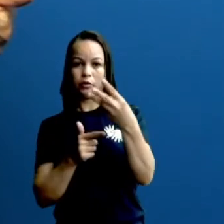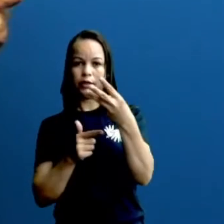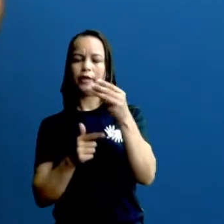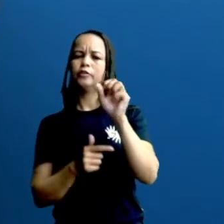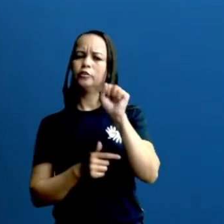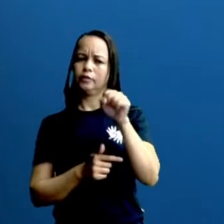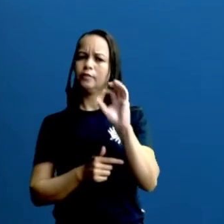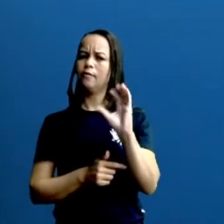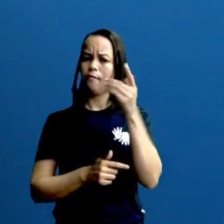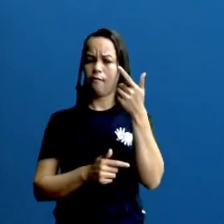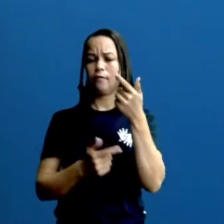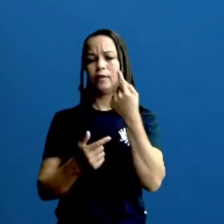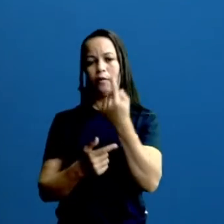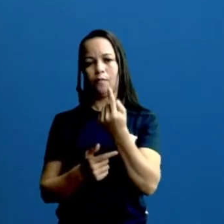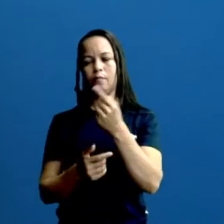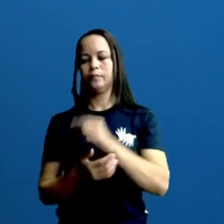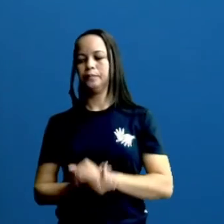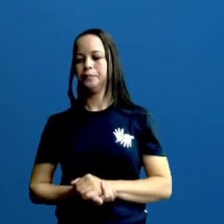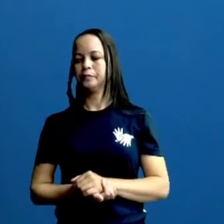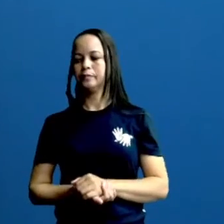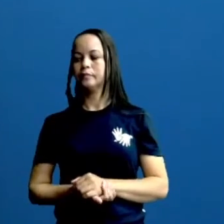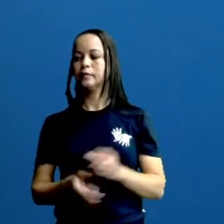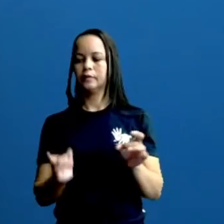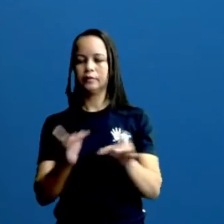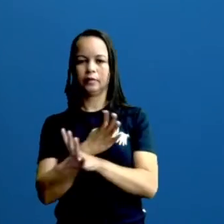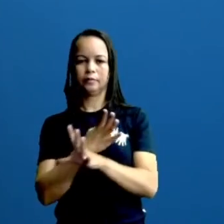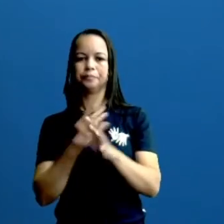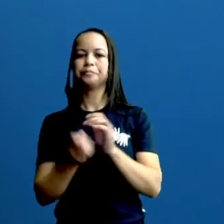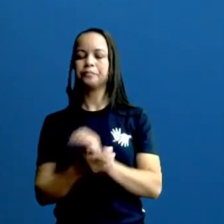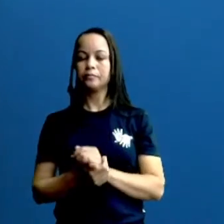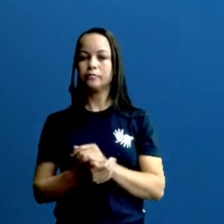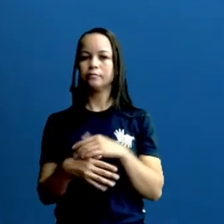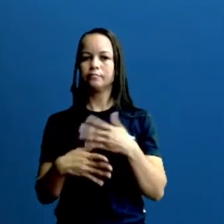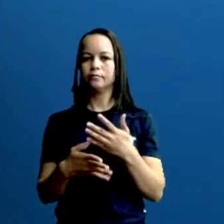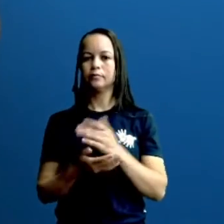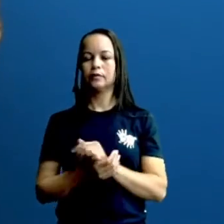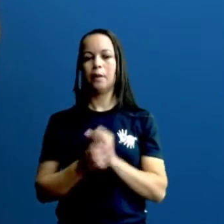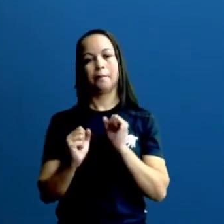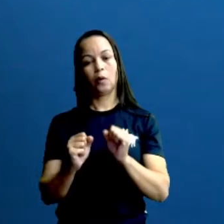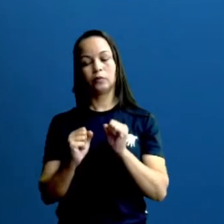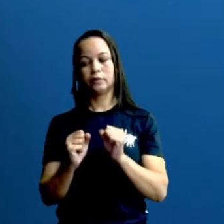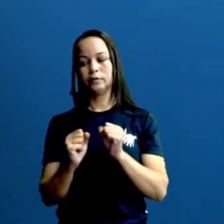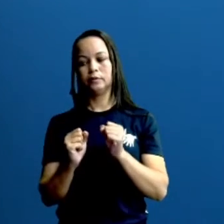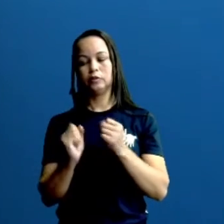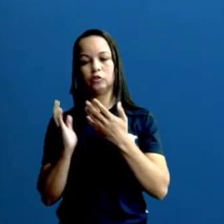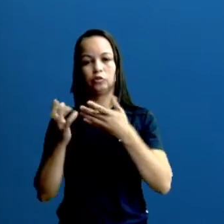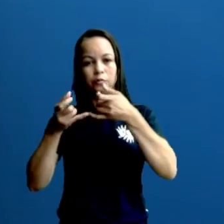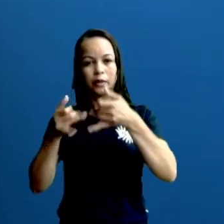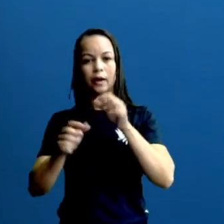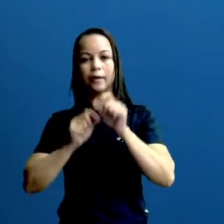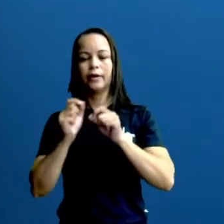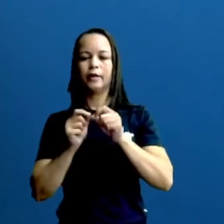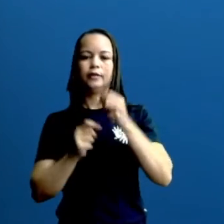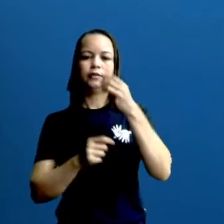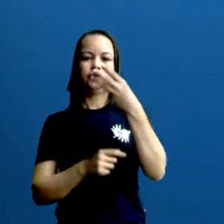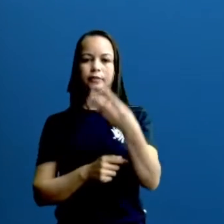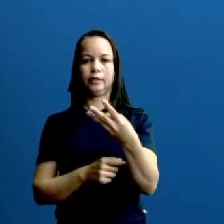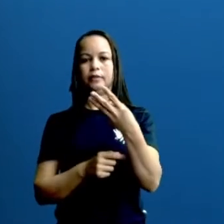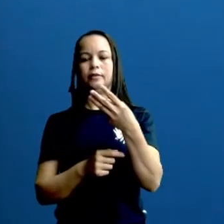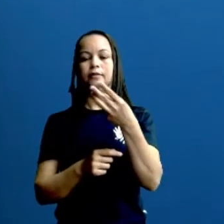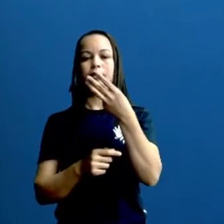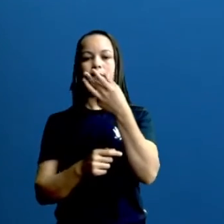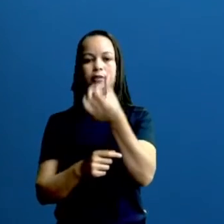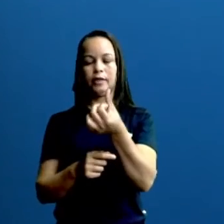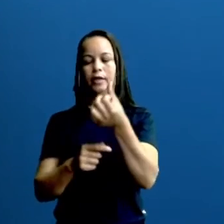3? Claro. Dá 1. Acabou a fatoração do 36. Posso dizer, então, que o 36 é 2